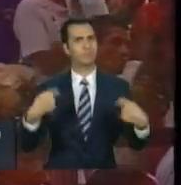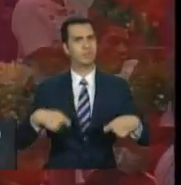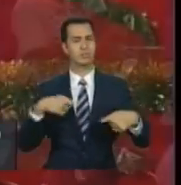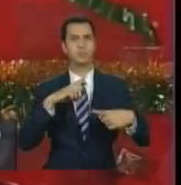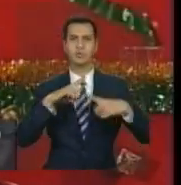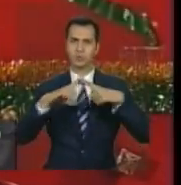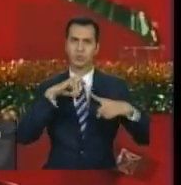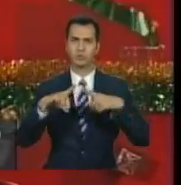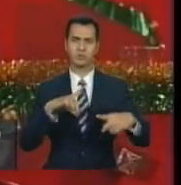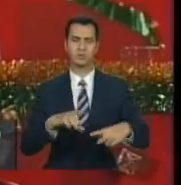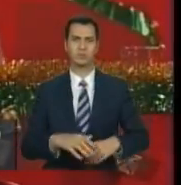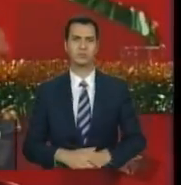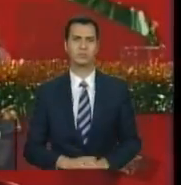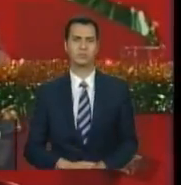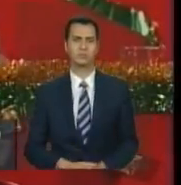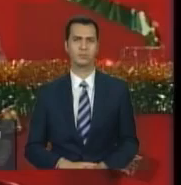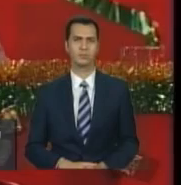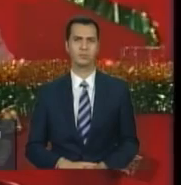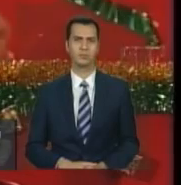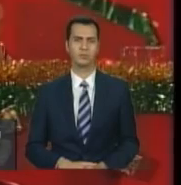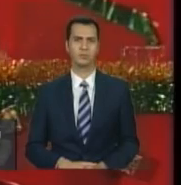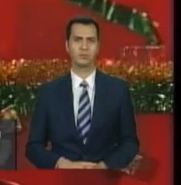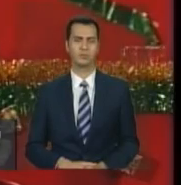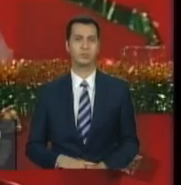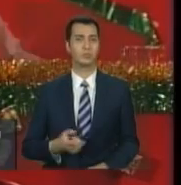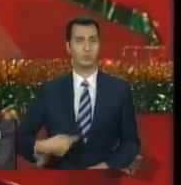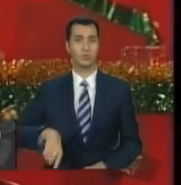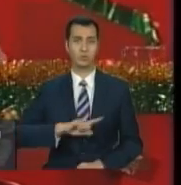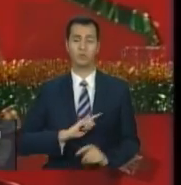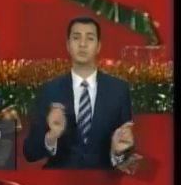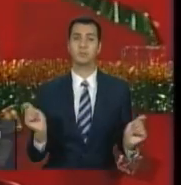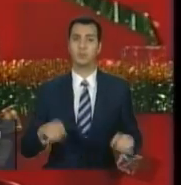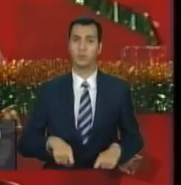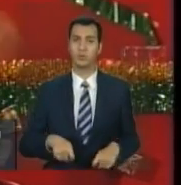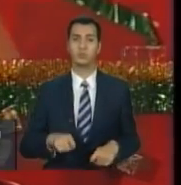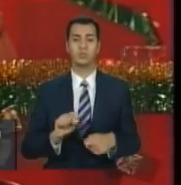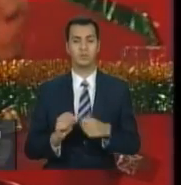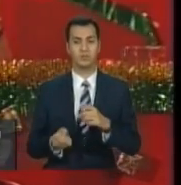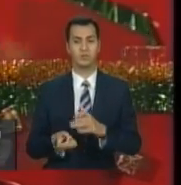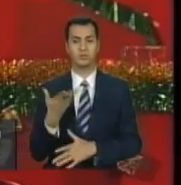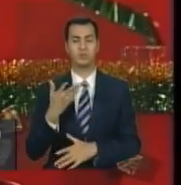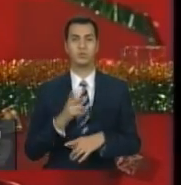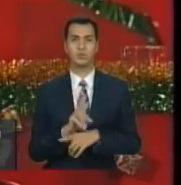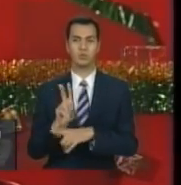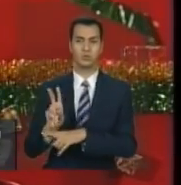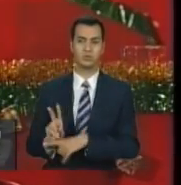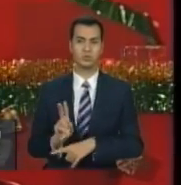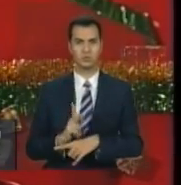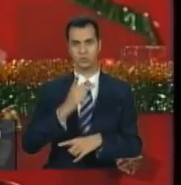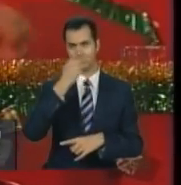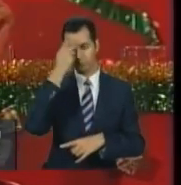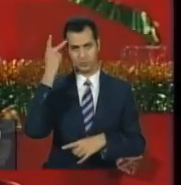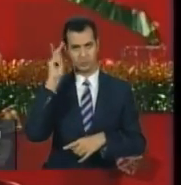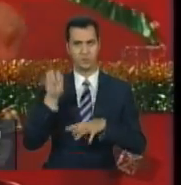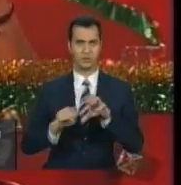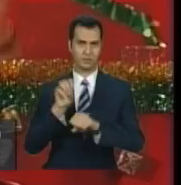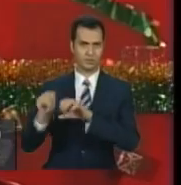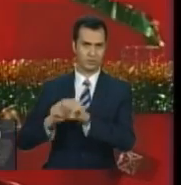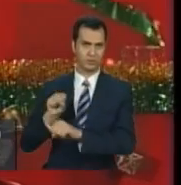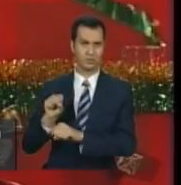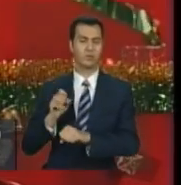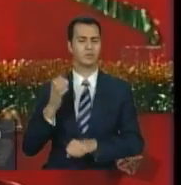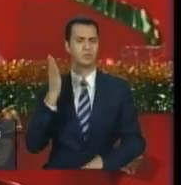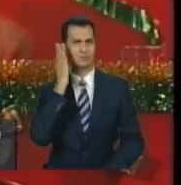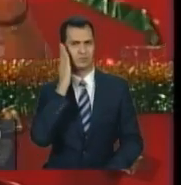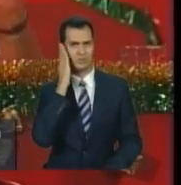Nós podemos construir um caminho de proteção para o catador. Eu sei da